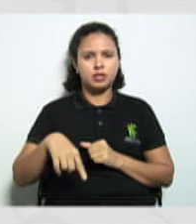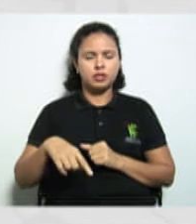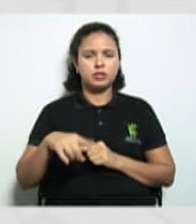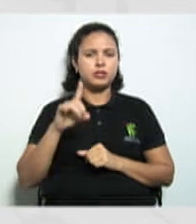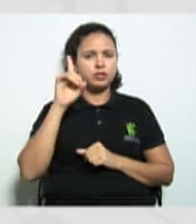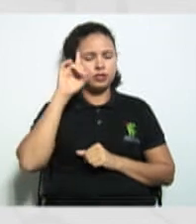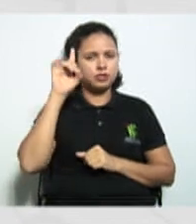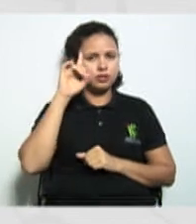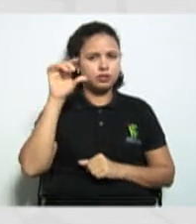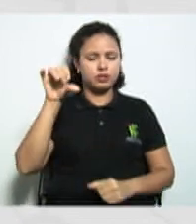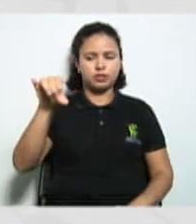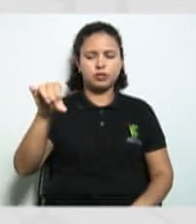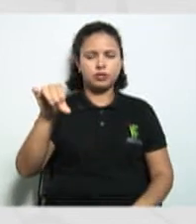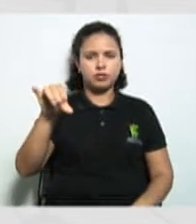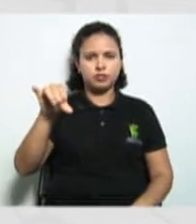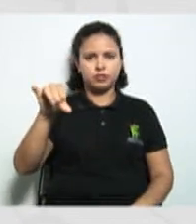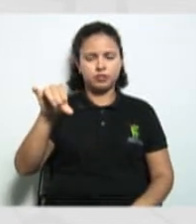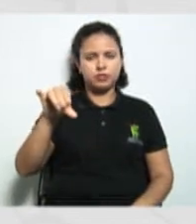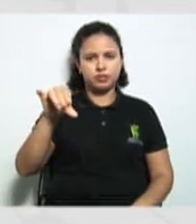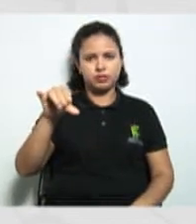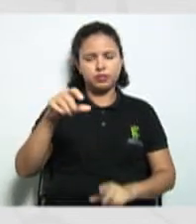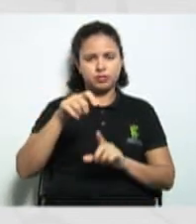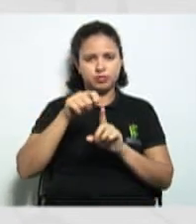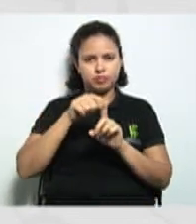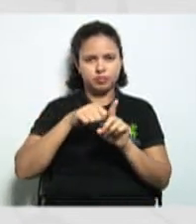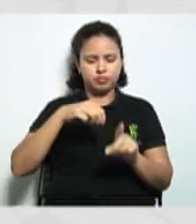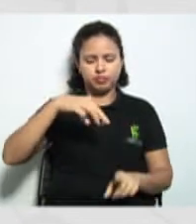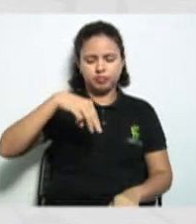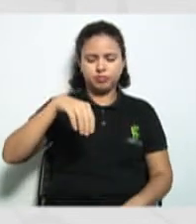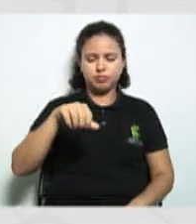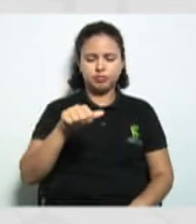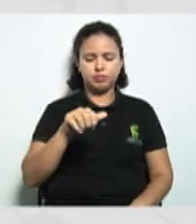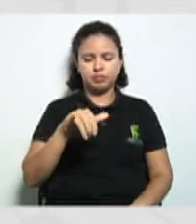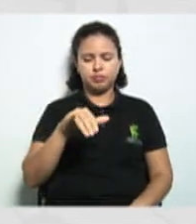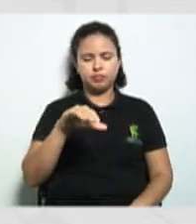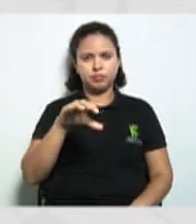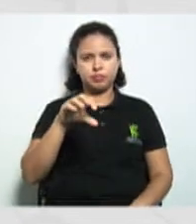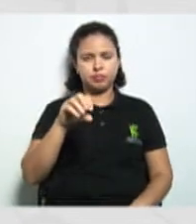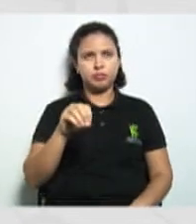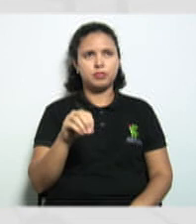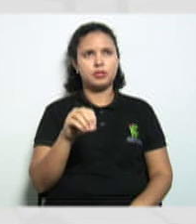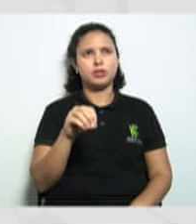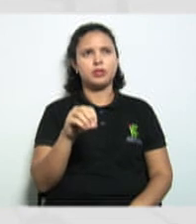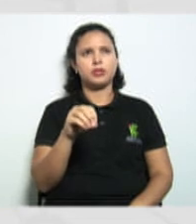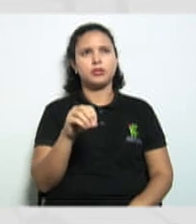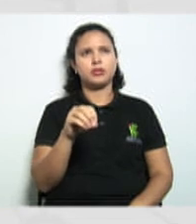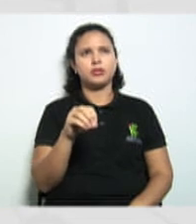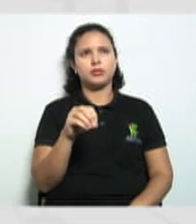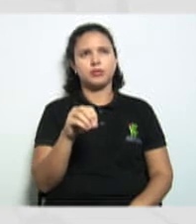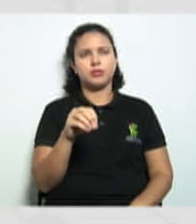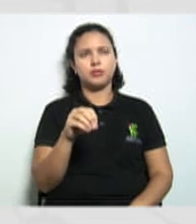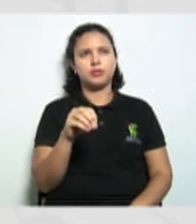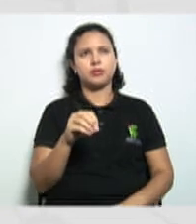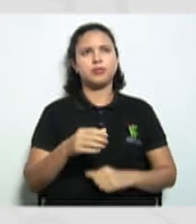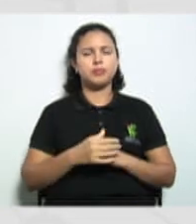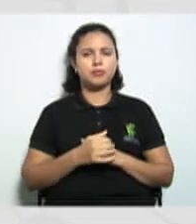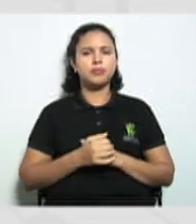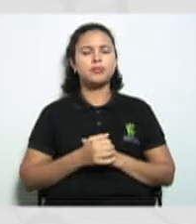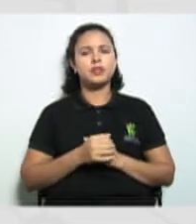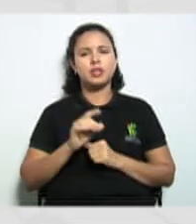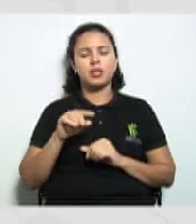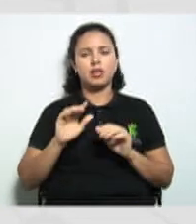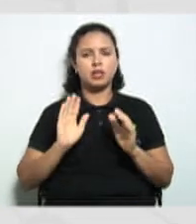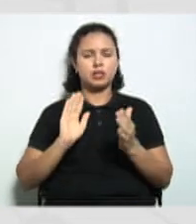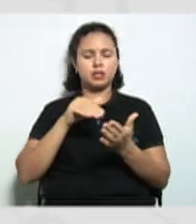maio, tá, gente? Dia 9, olha só. Será que dá um 9 aí? 9, tá? Então vai até o